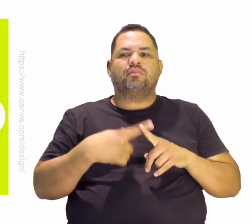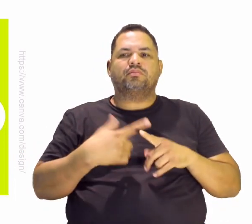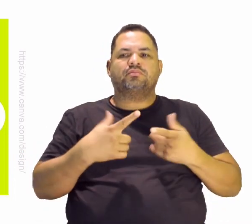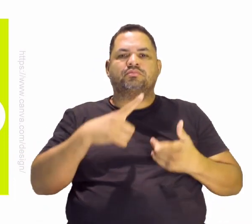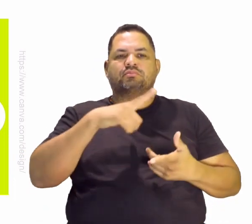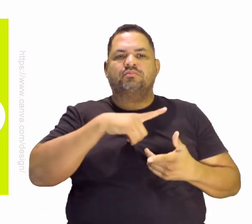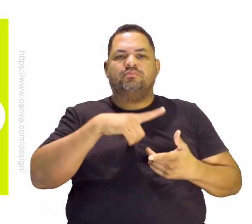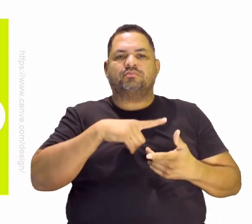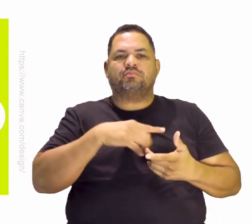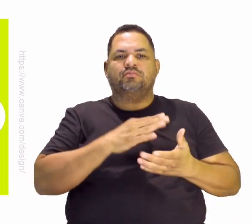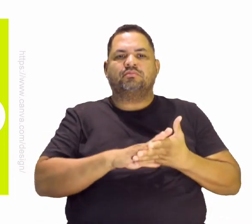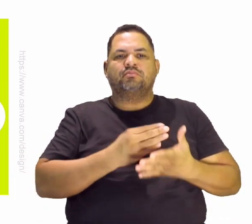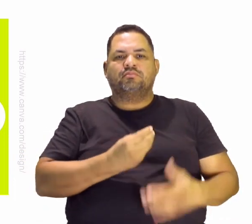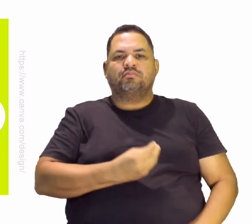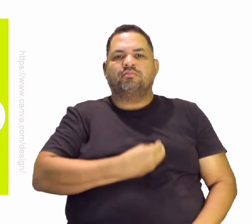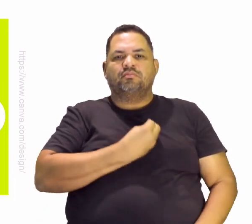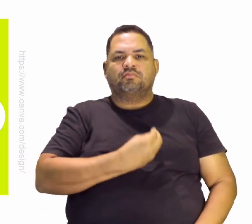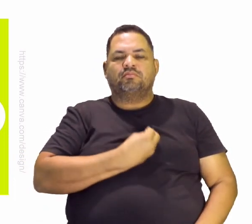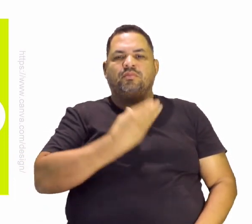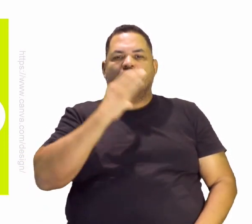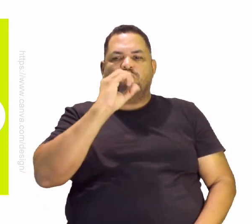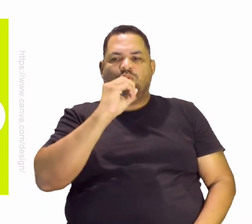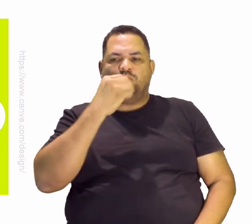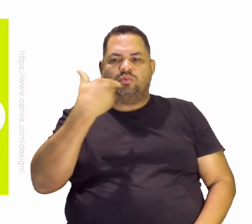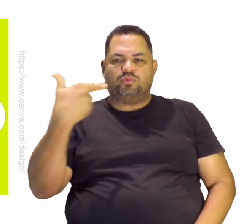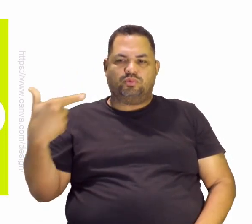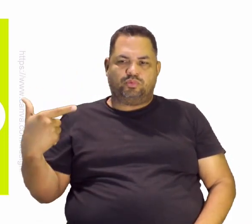a presença de oxigênio.